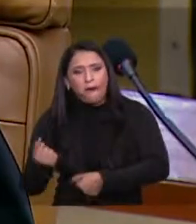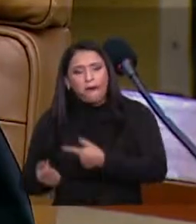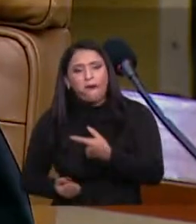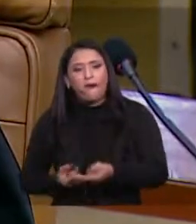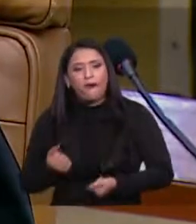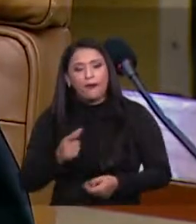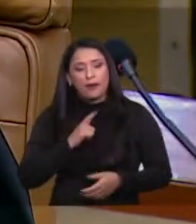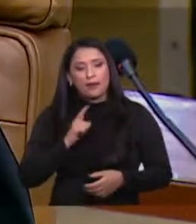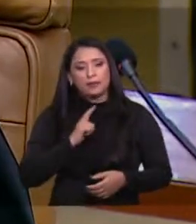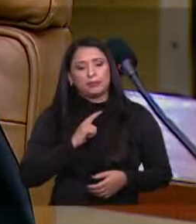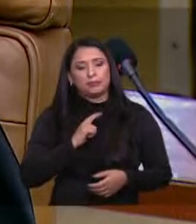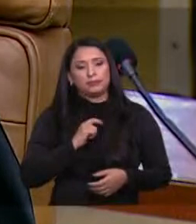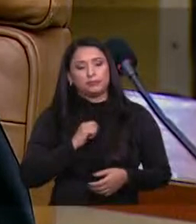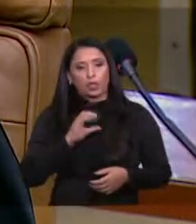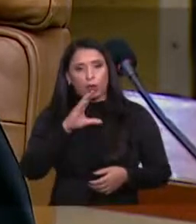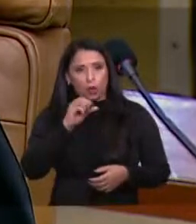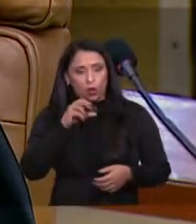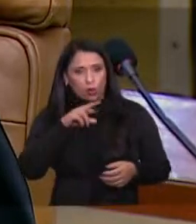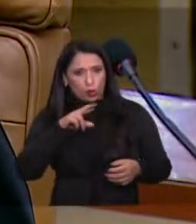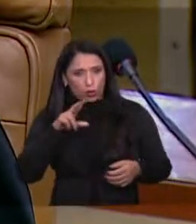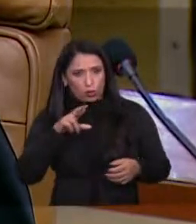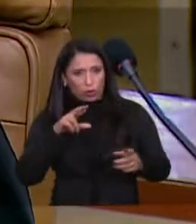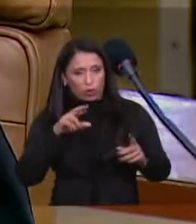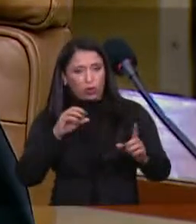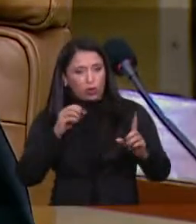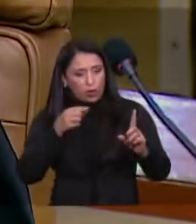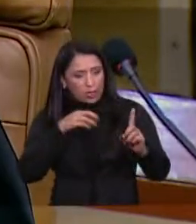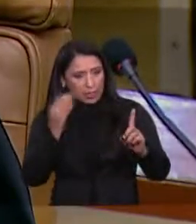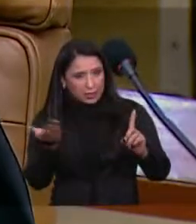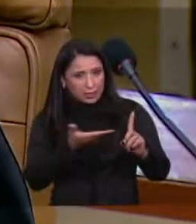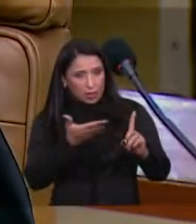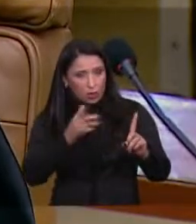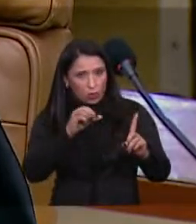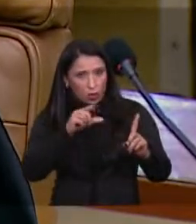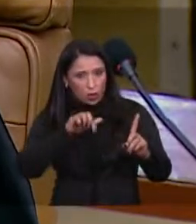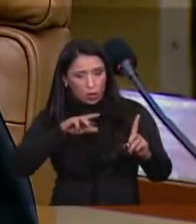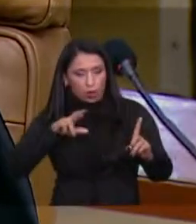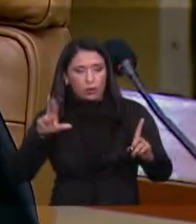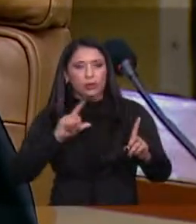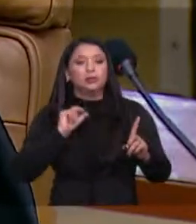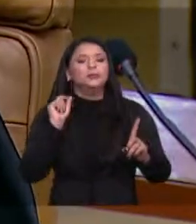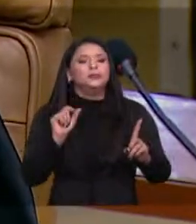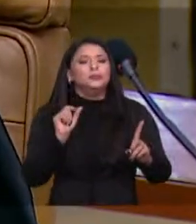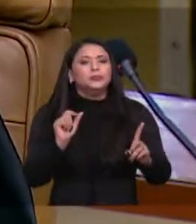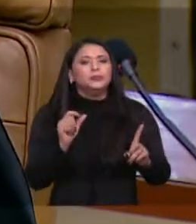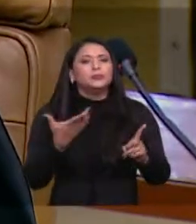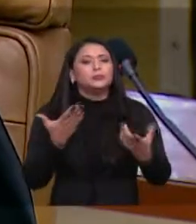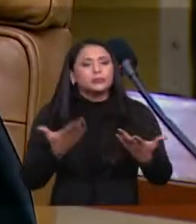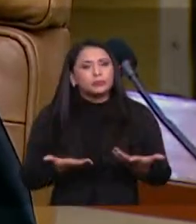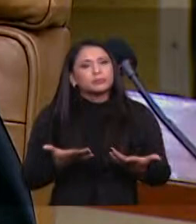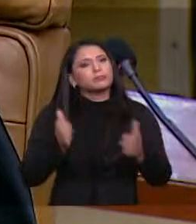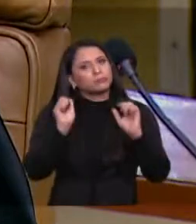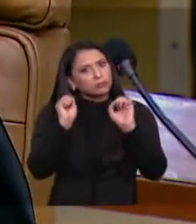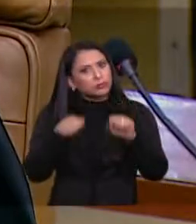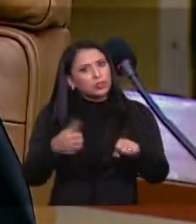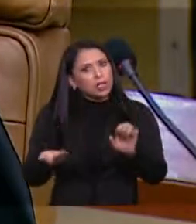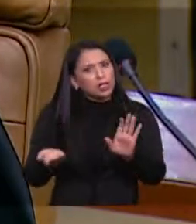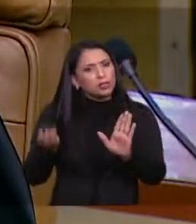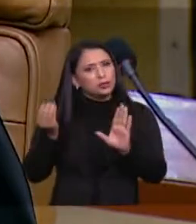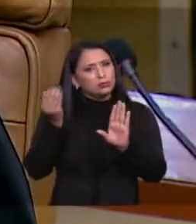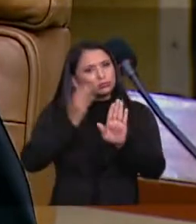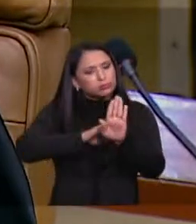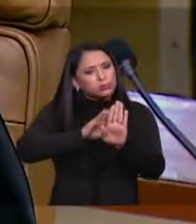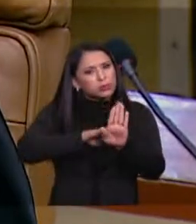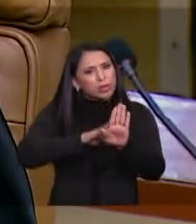pelo correio Fernando Afonso Collor de Melo porque se revelaram aptas haviabilizar a ocultação